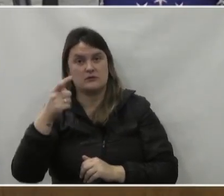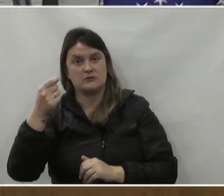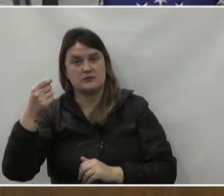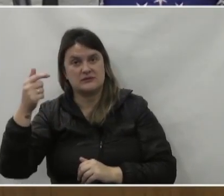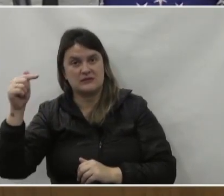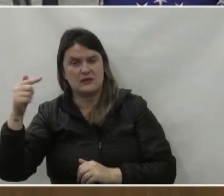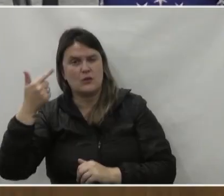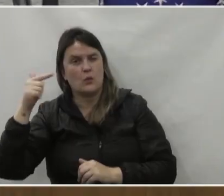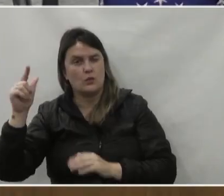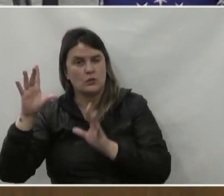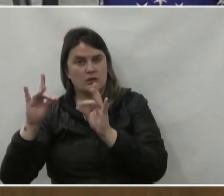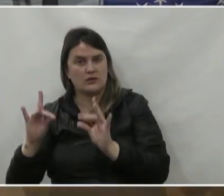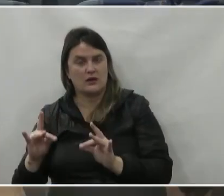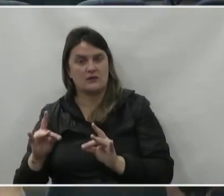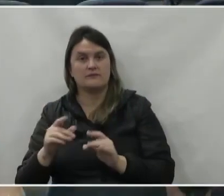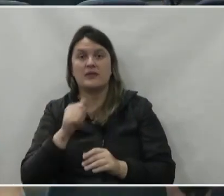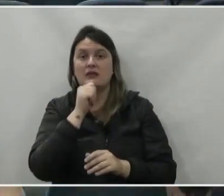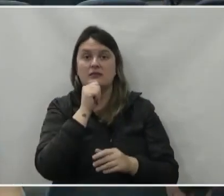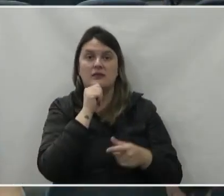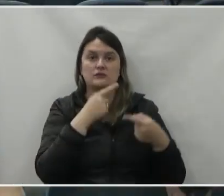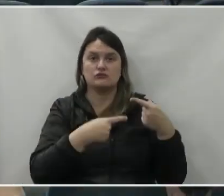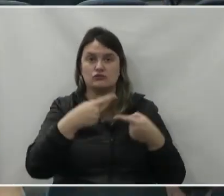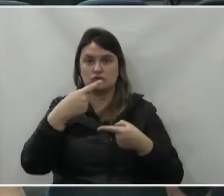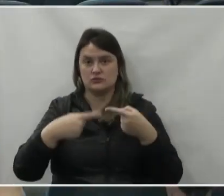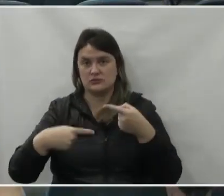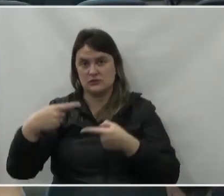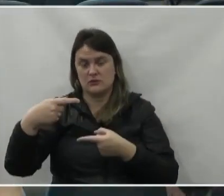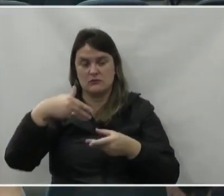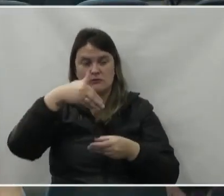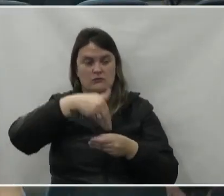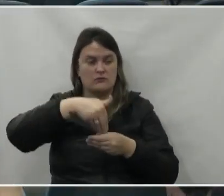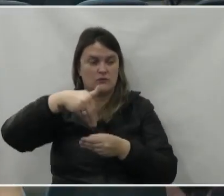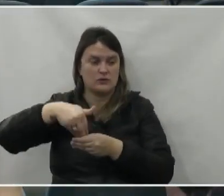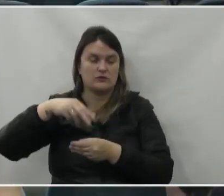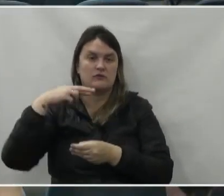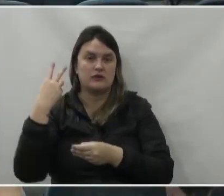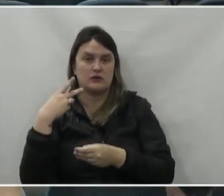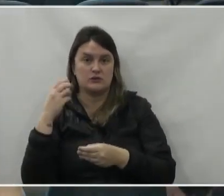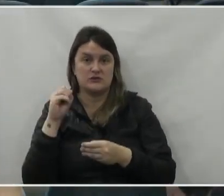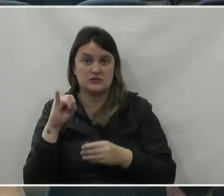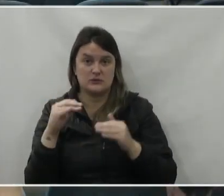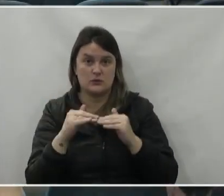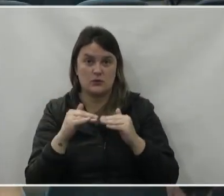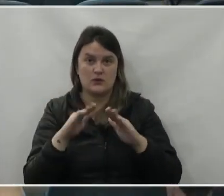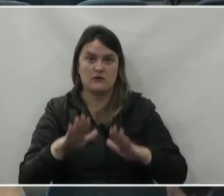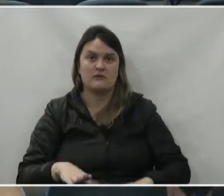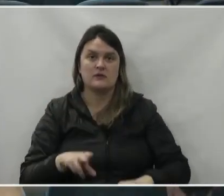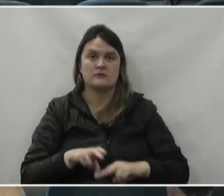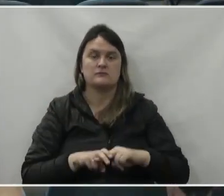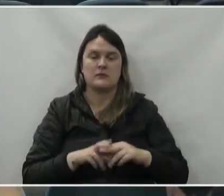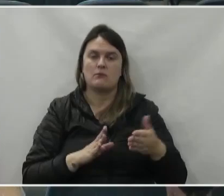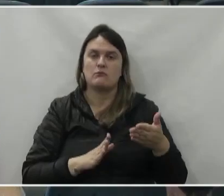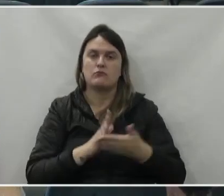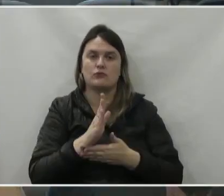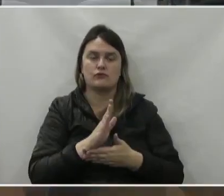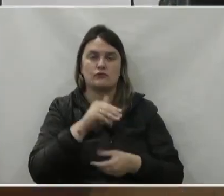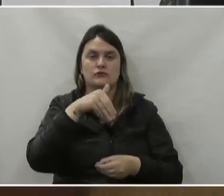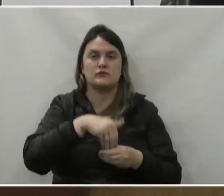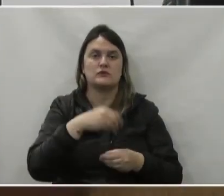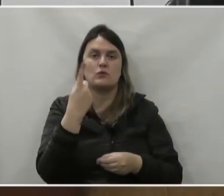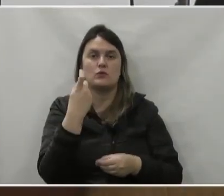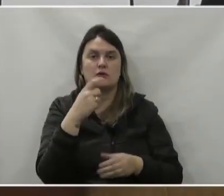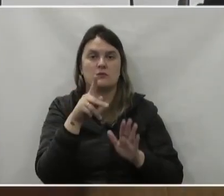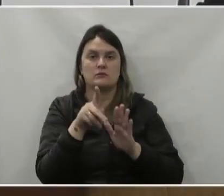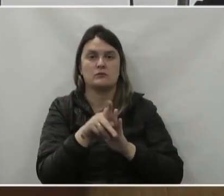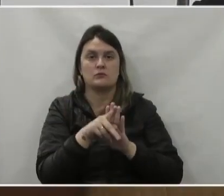3504/2007 e dá outras providências. Em discussão? Em votação, senhores vereadores que aprovam, permaneçam como estão. Aprovado, votação única do